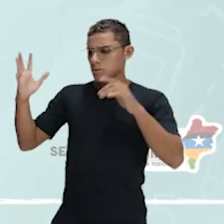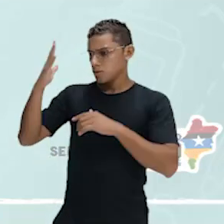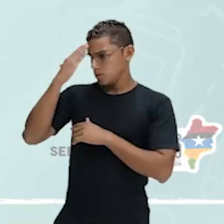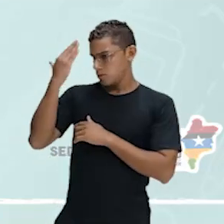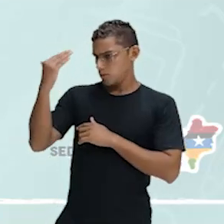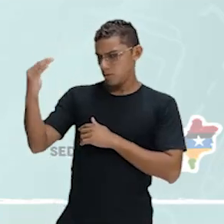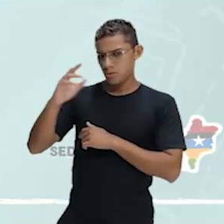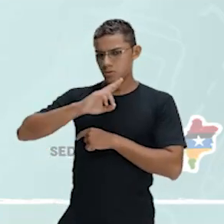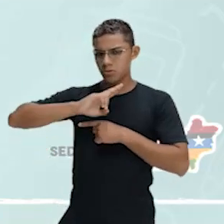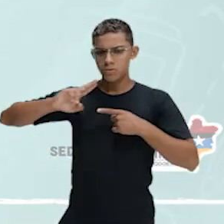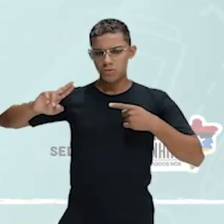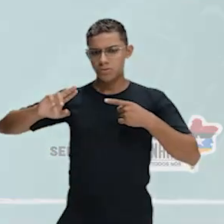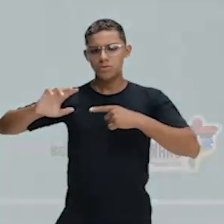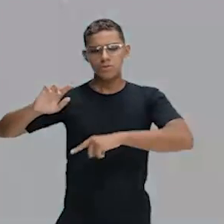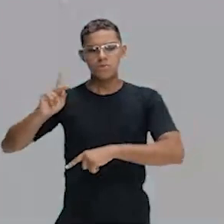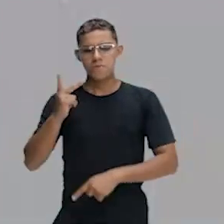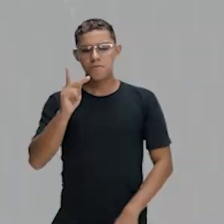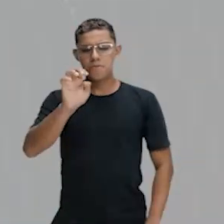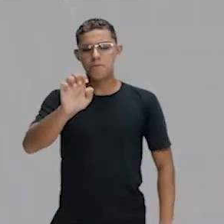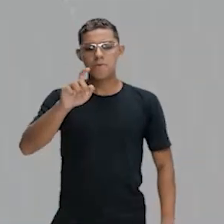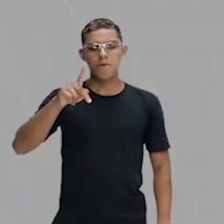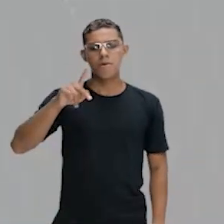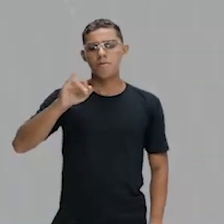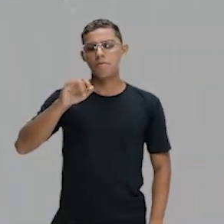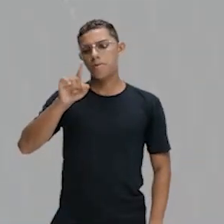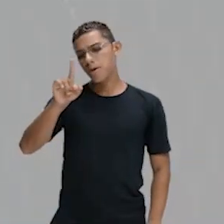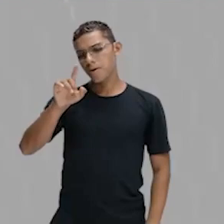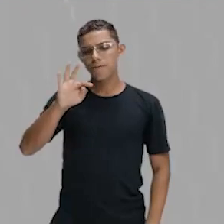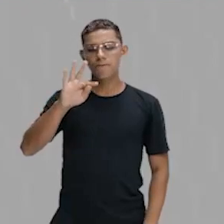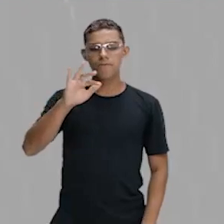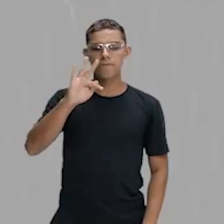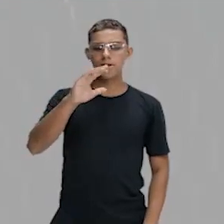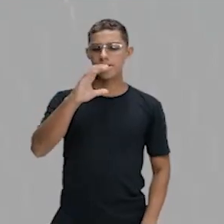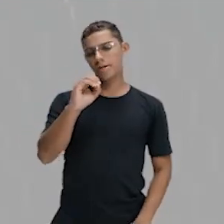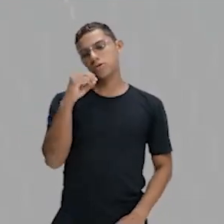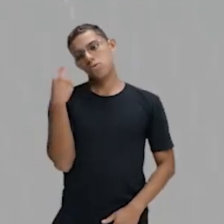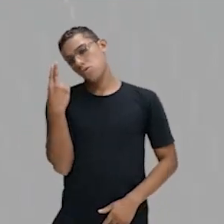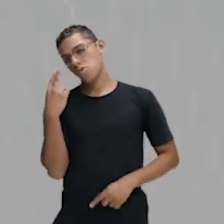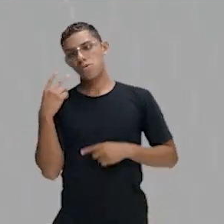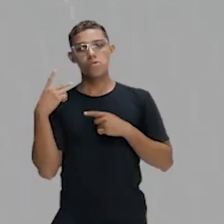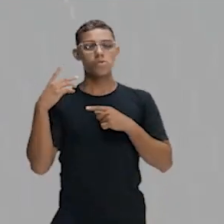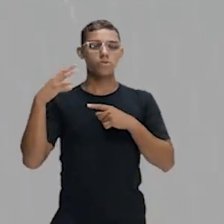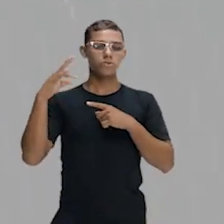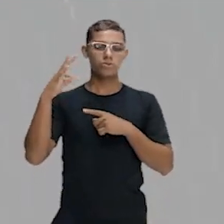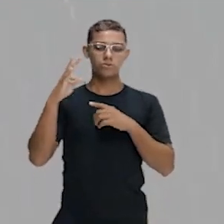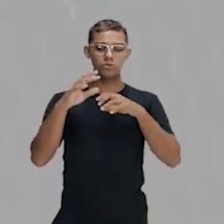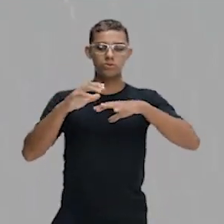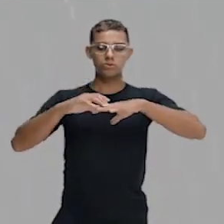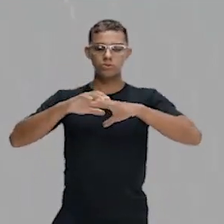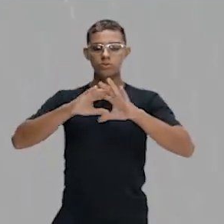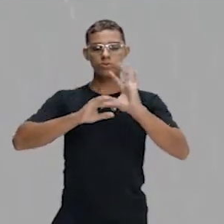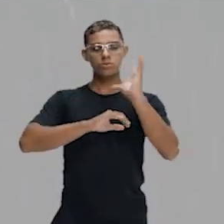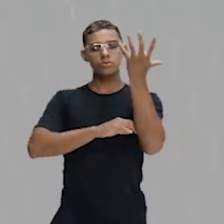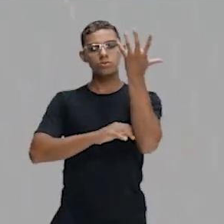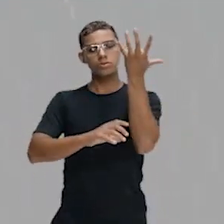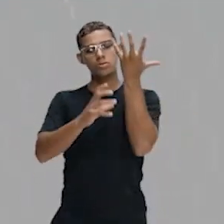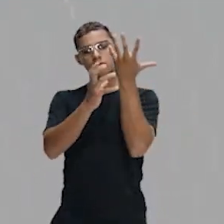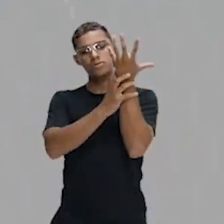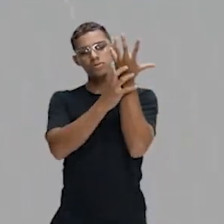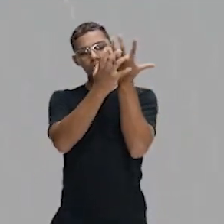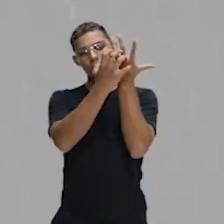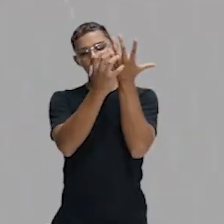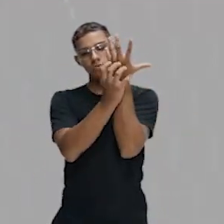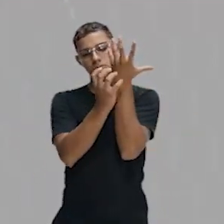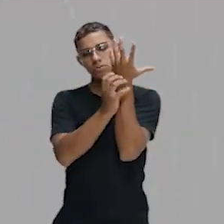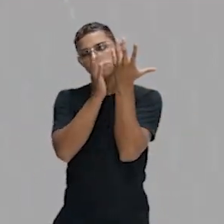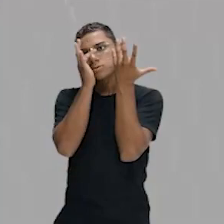conhecidas como plantas epífitas ou plantas trepadeiras, onde elas vão se fixar